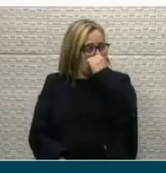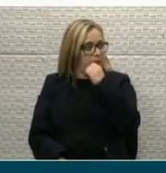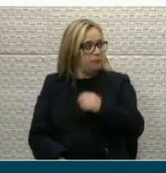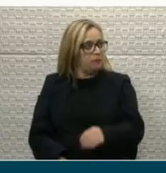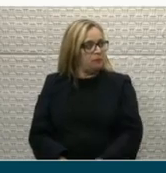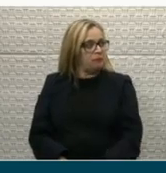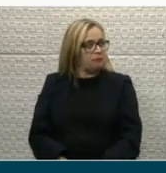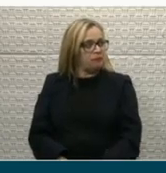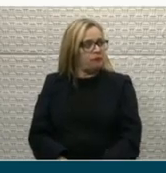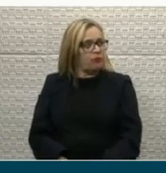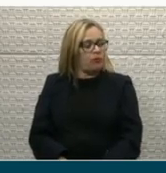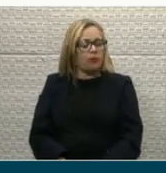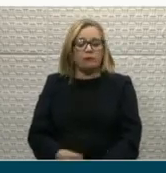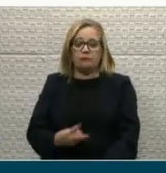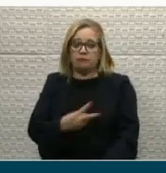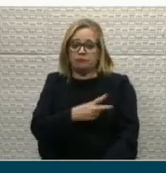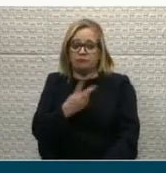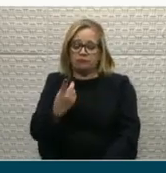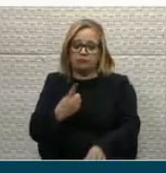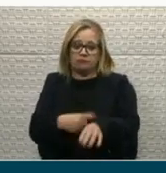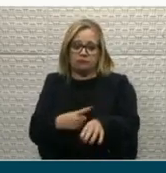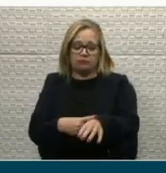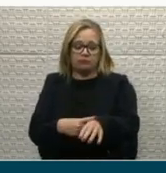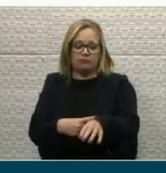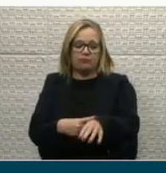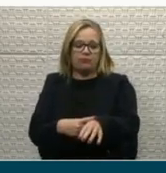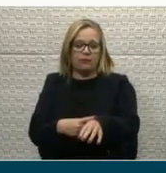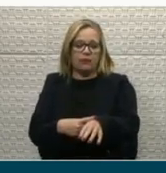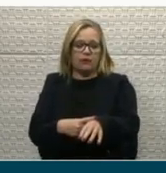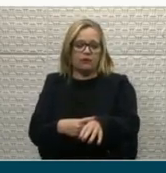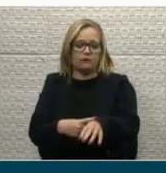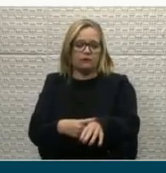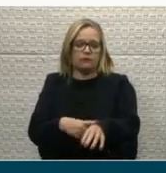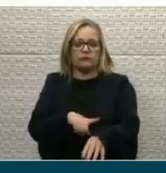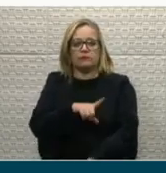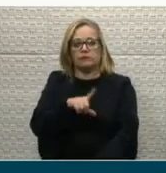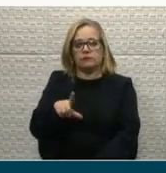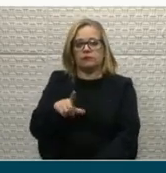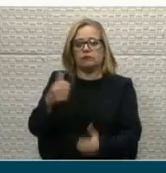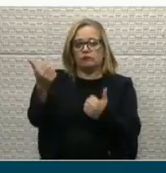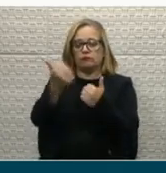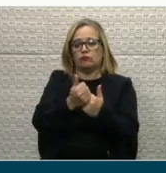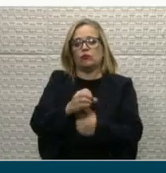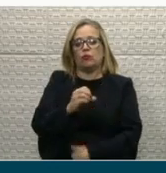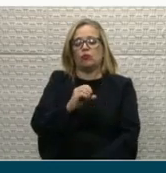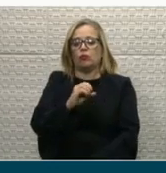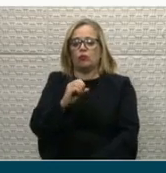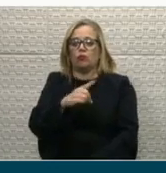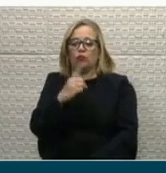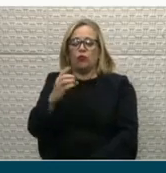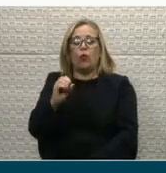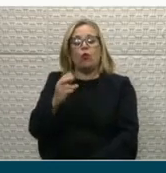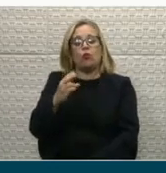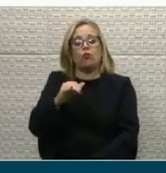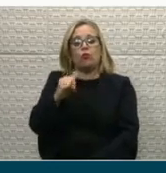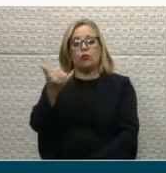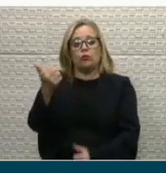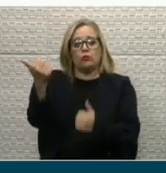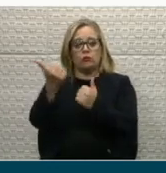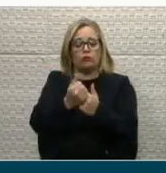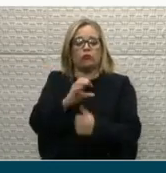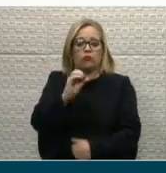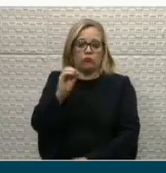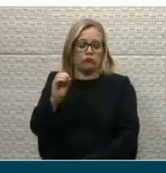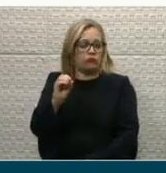equação, então, nós tiramos essas duas possibilidades. Ou lambda assume o valor 1, ou y assume o valor